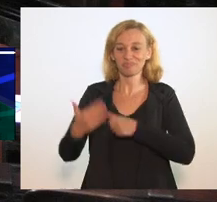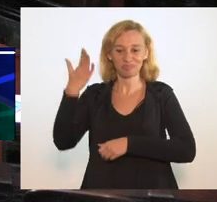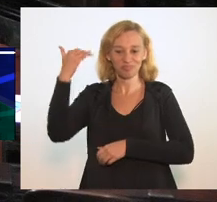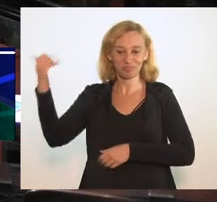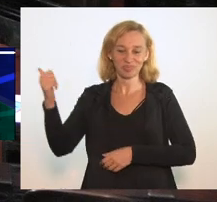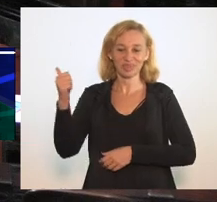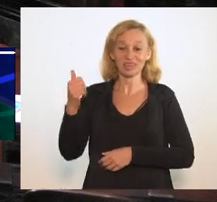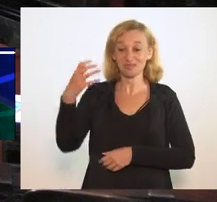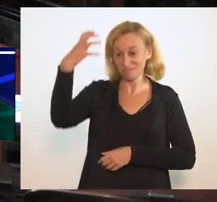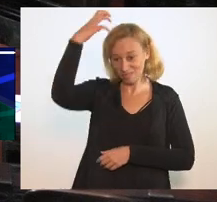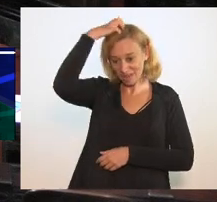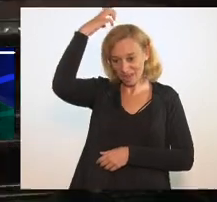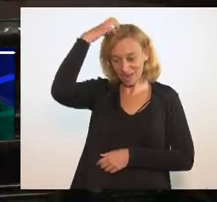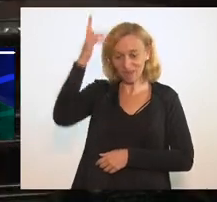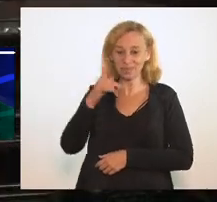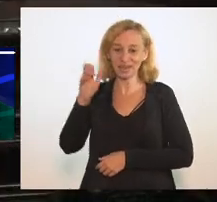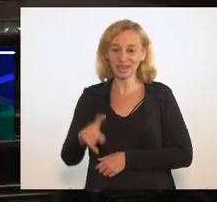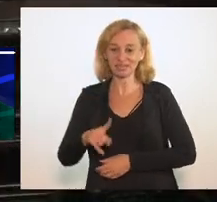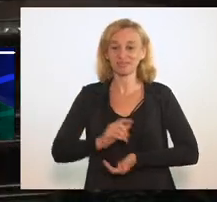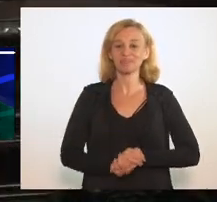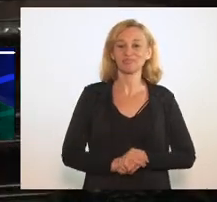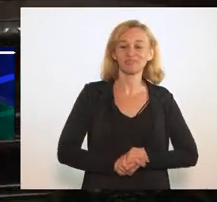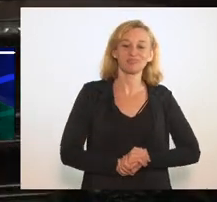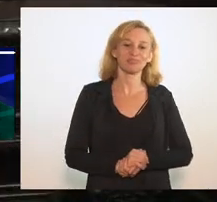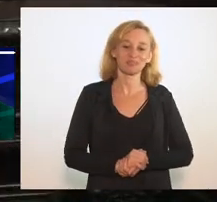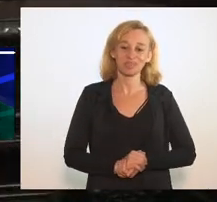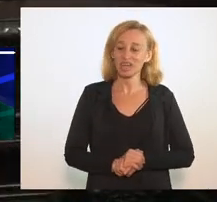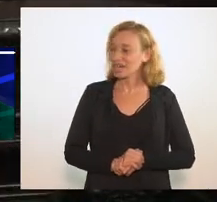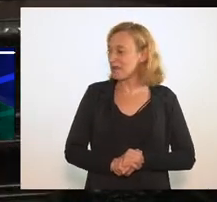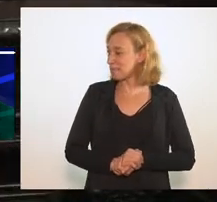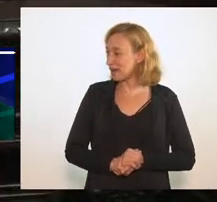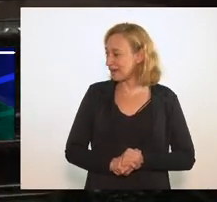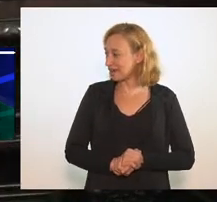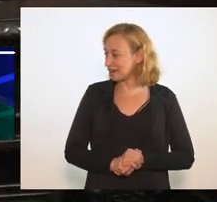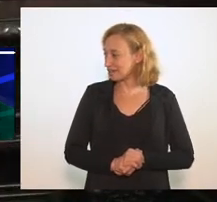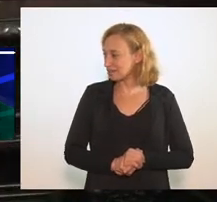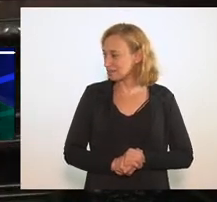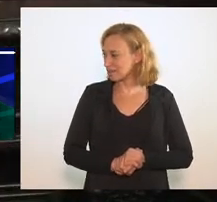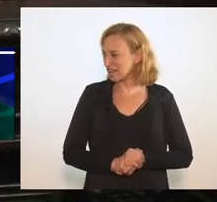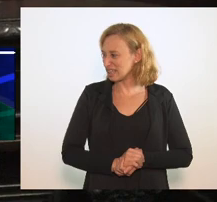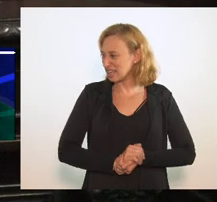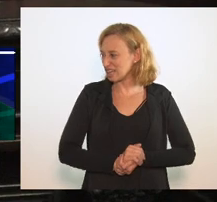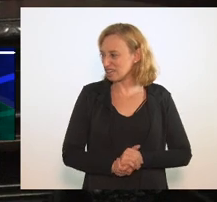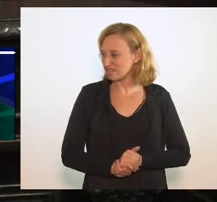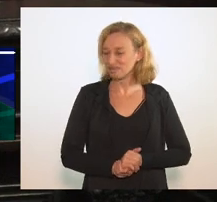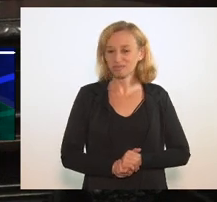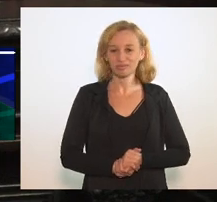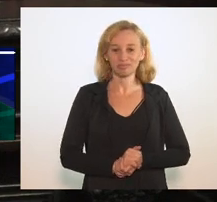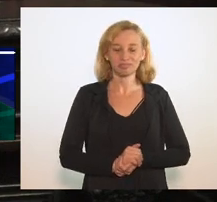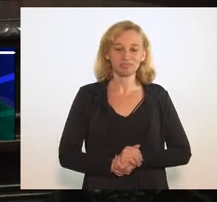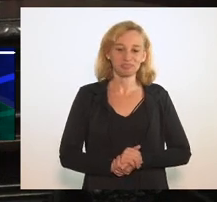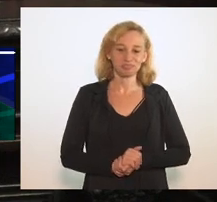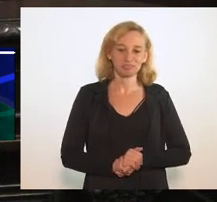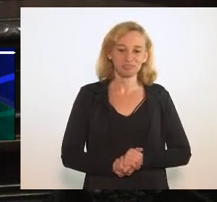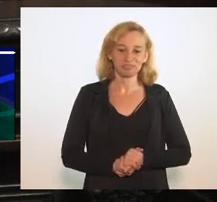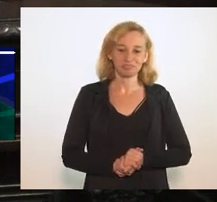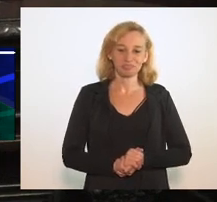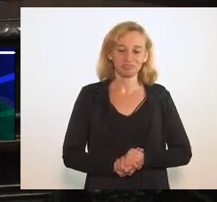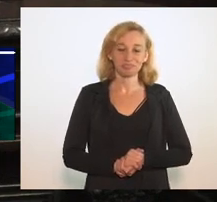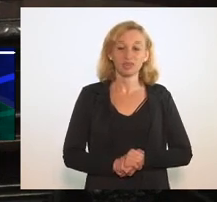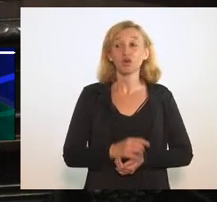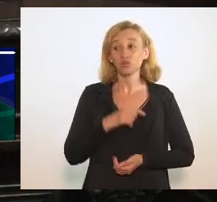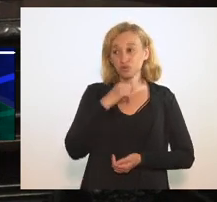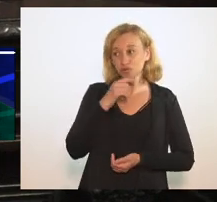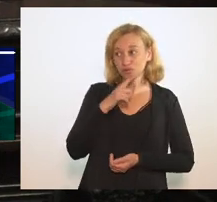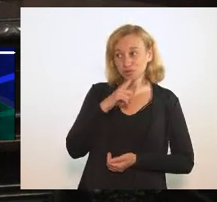Edson Arantes do Nascimento, o Rei Pelé. Mas eu venho na tribuna, na verdade, para manifestar minhas